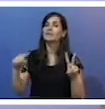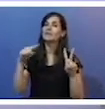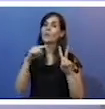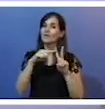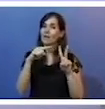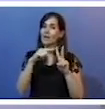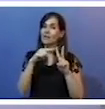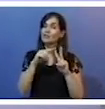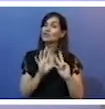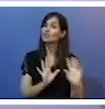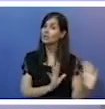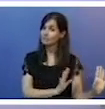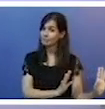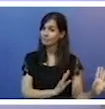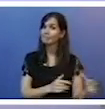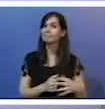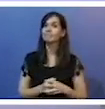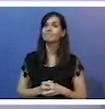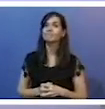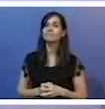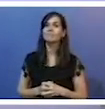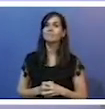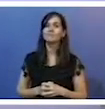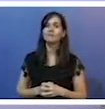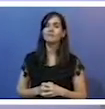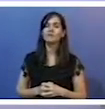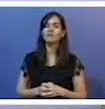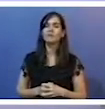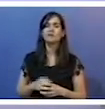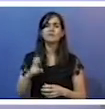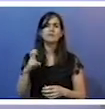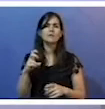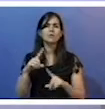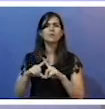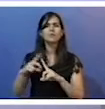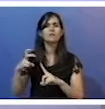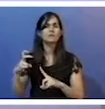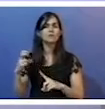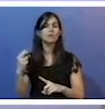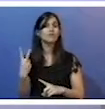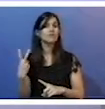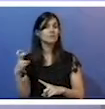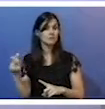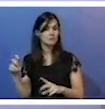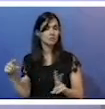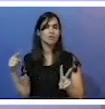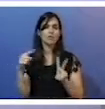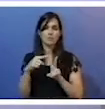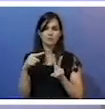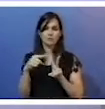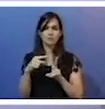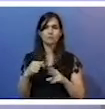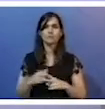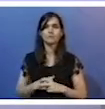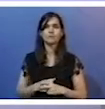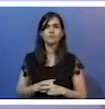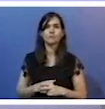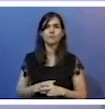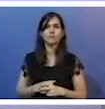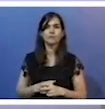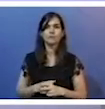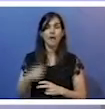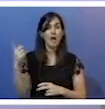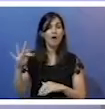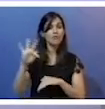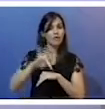raiz quadrada de 25 = 5 porque 5 x 5 e 25 a fórmula de Bhaskara é essa